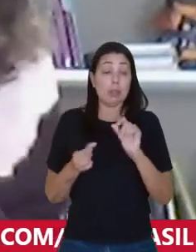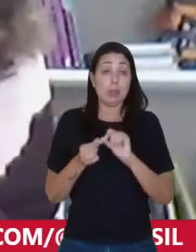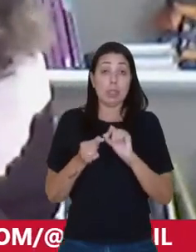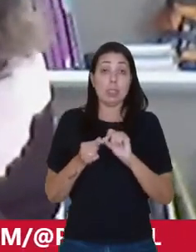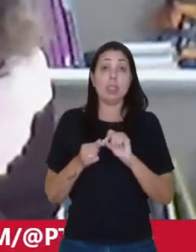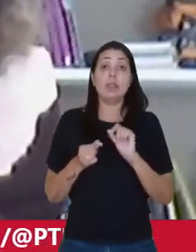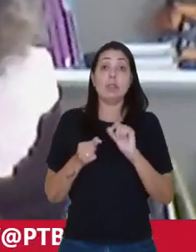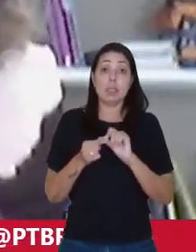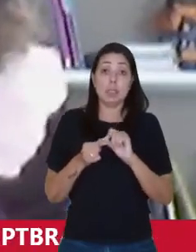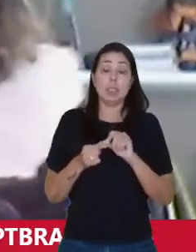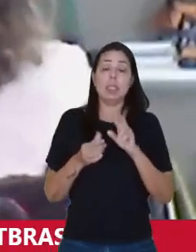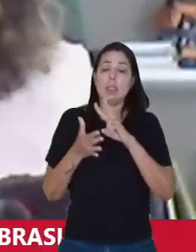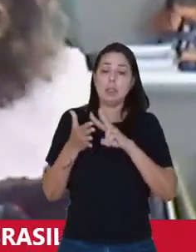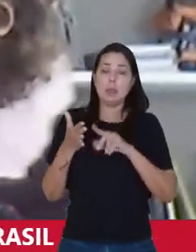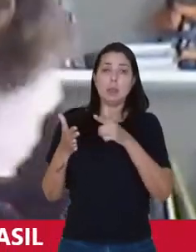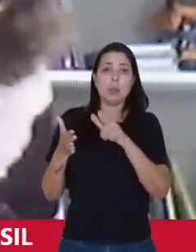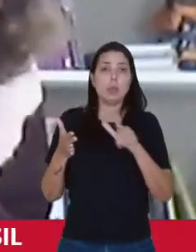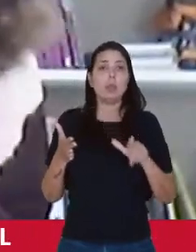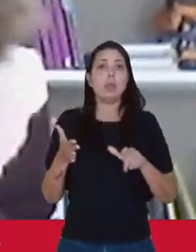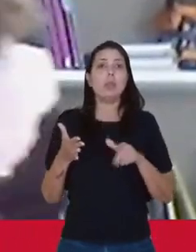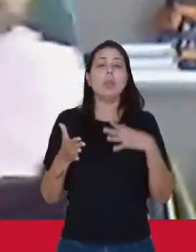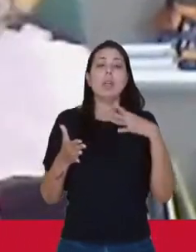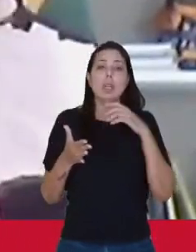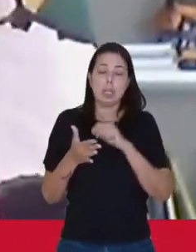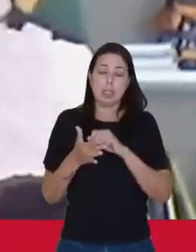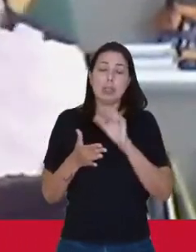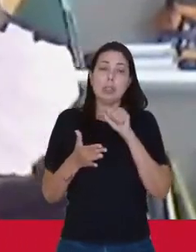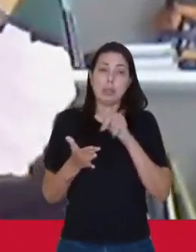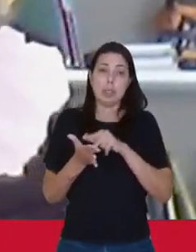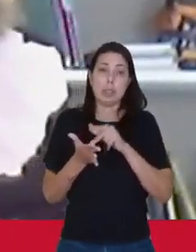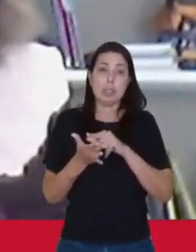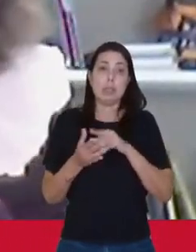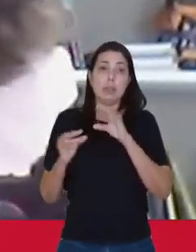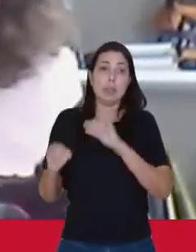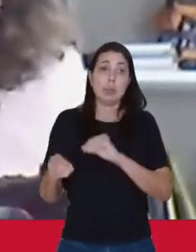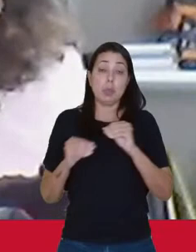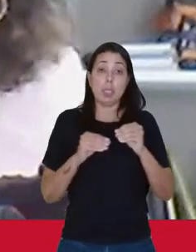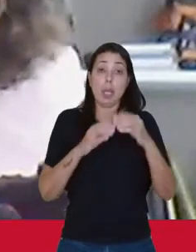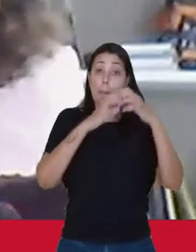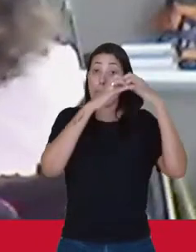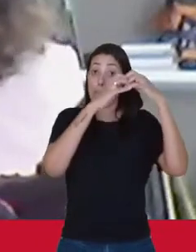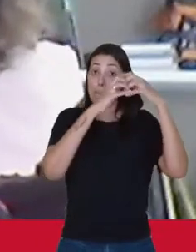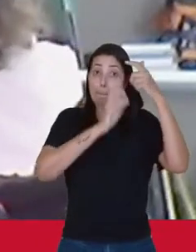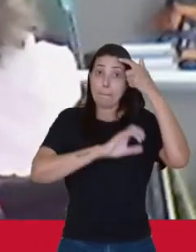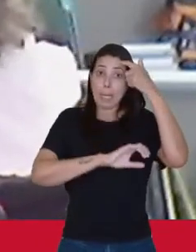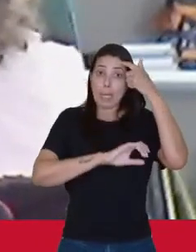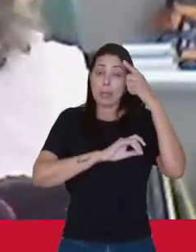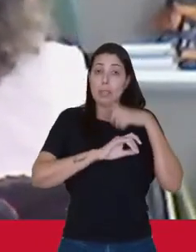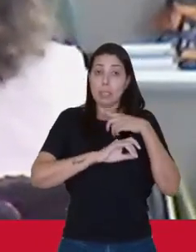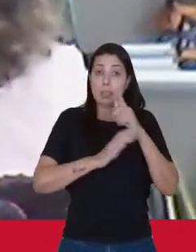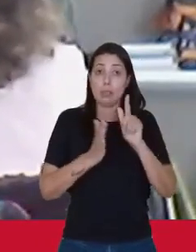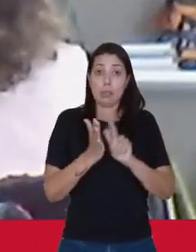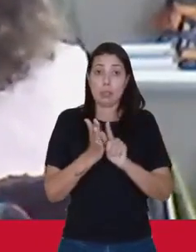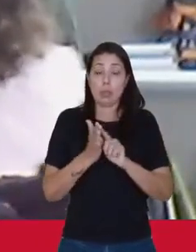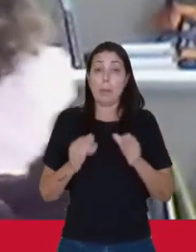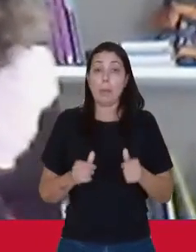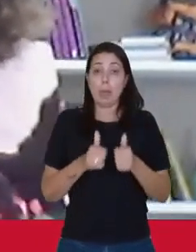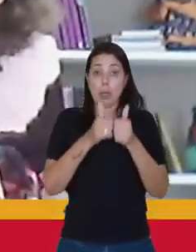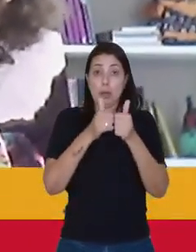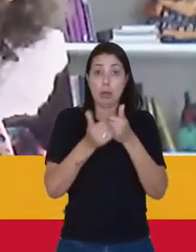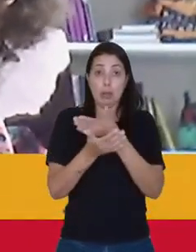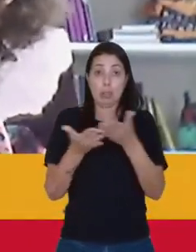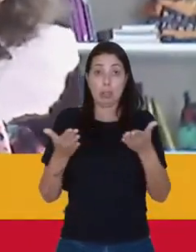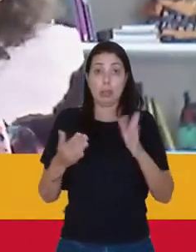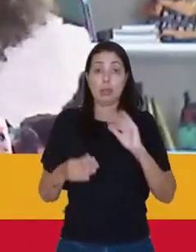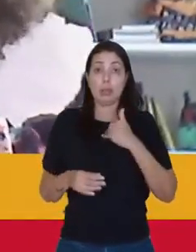encarregar de fazer essa releitura, eu acho pouco provável que a gente vá mudar cabeças, que a gente vá ter gestores melhores do que os